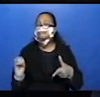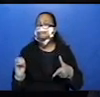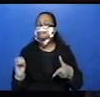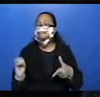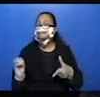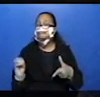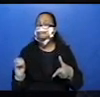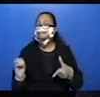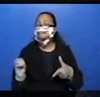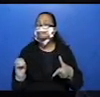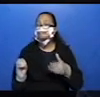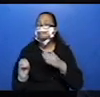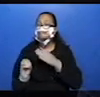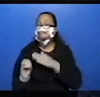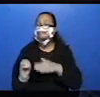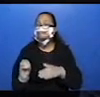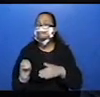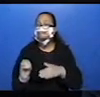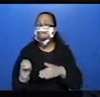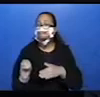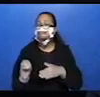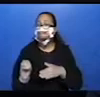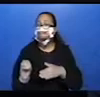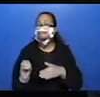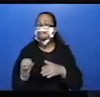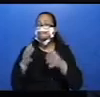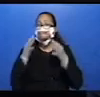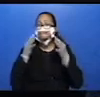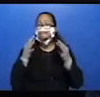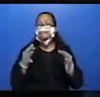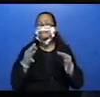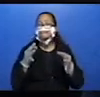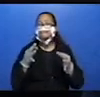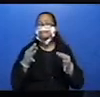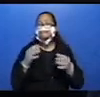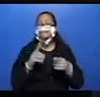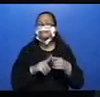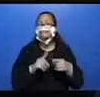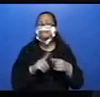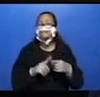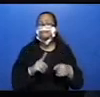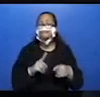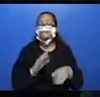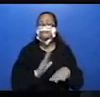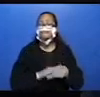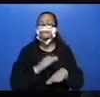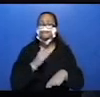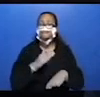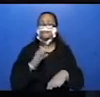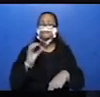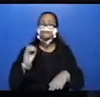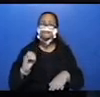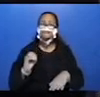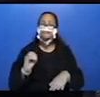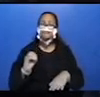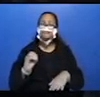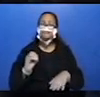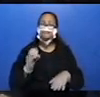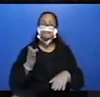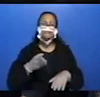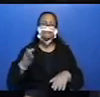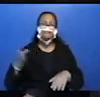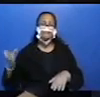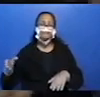tem um zero, eu corto um zero lá. Presta atenção nisso, porque às vezes tem mais zeros aqui igual no 7.000, vocês querem cortar